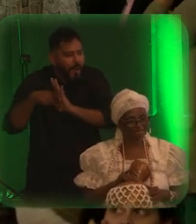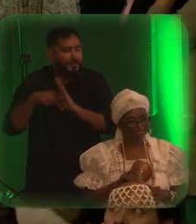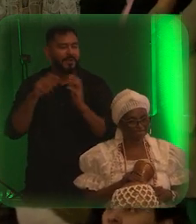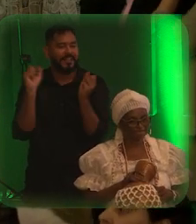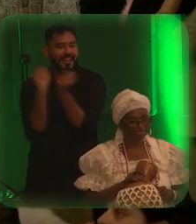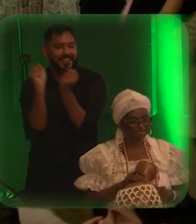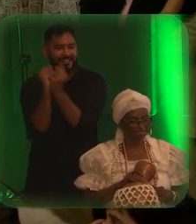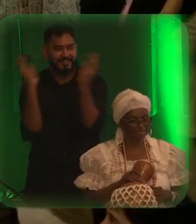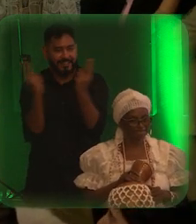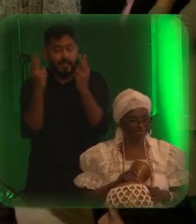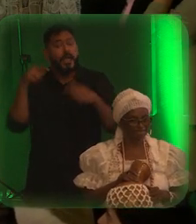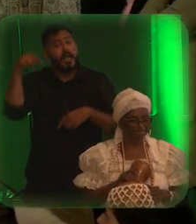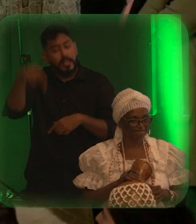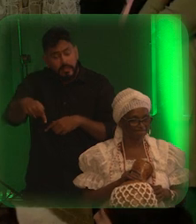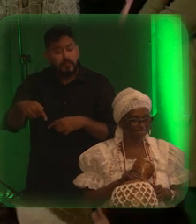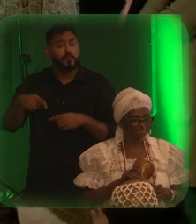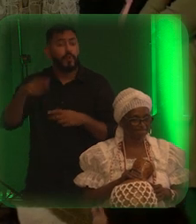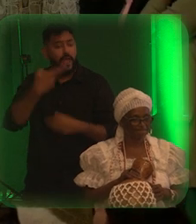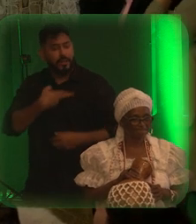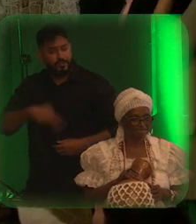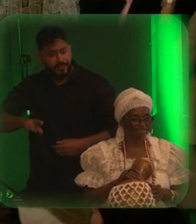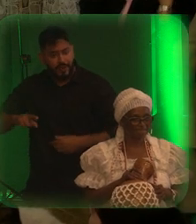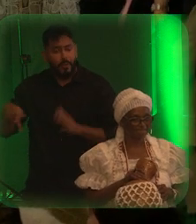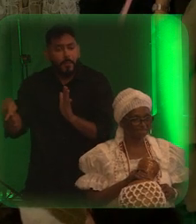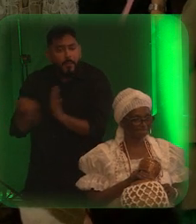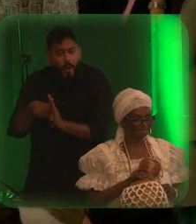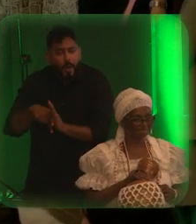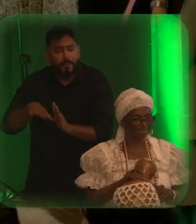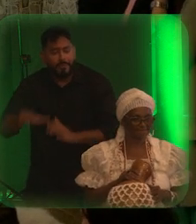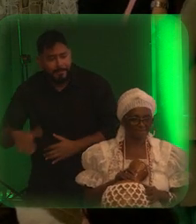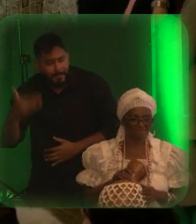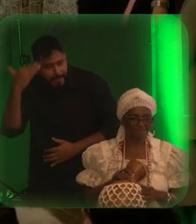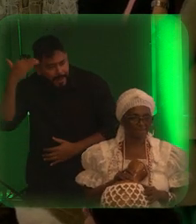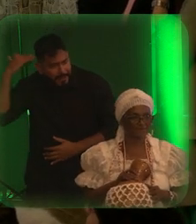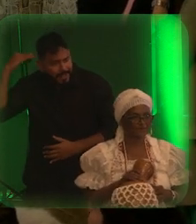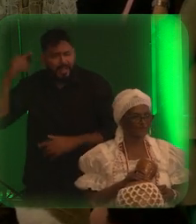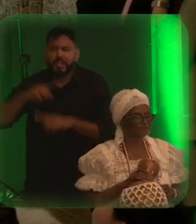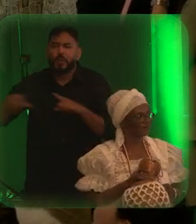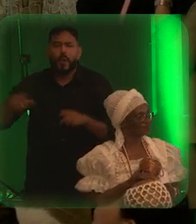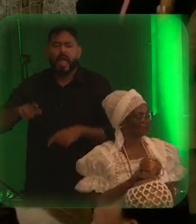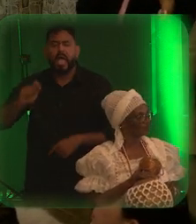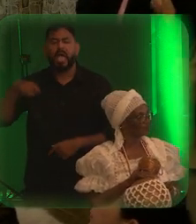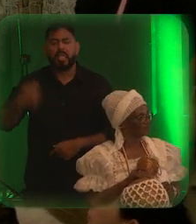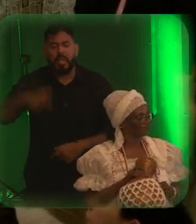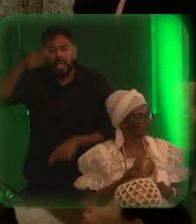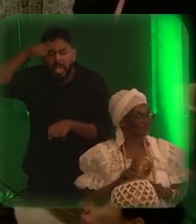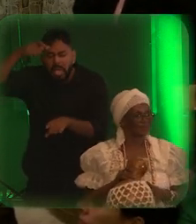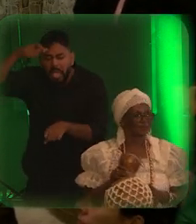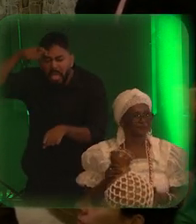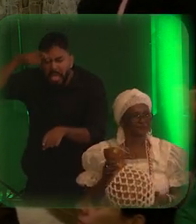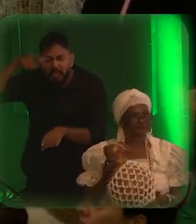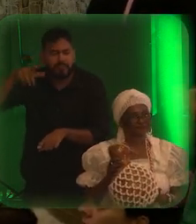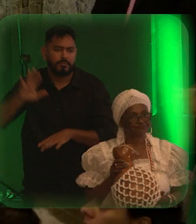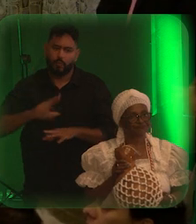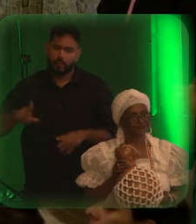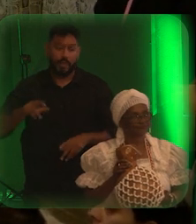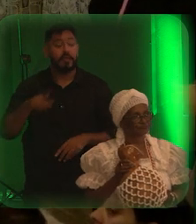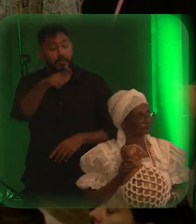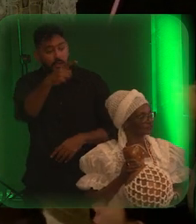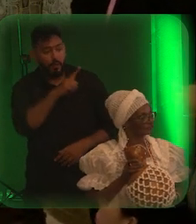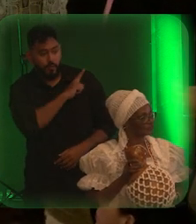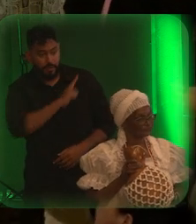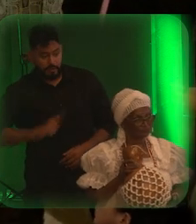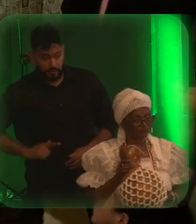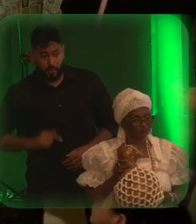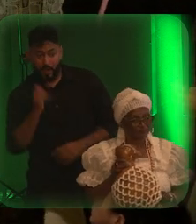africana. É isso, gente. Não essa diabolização que é feita aí. Não essa diabolização que faz. Governadora, eu